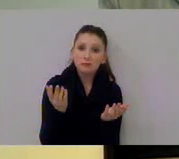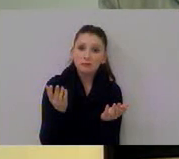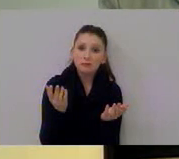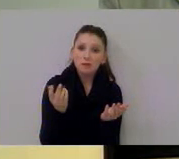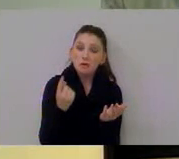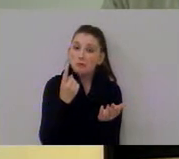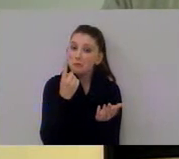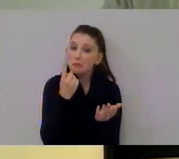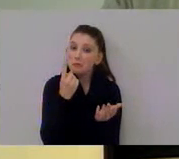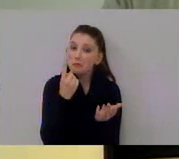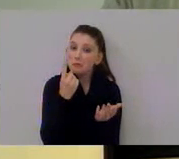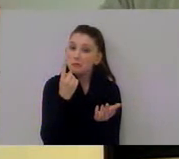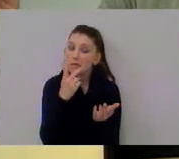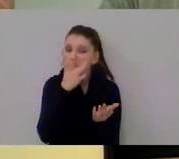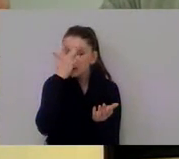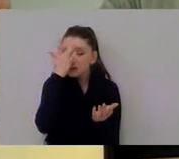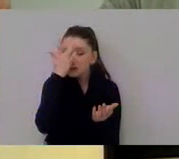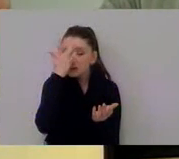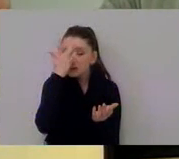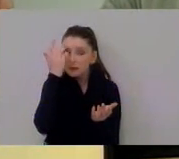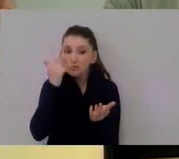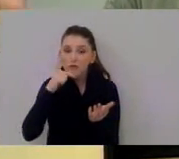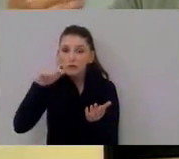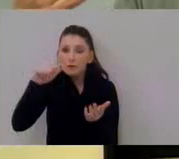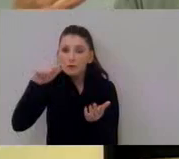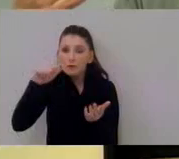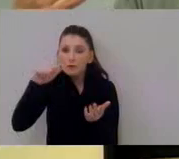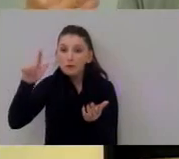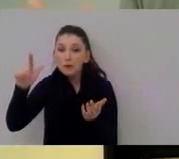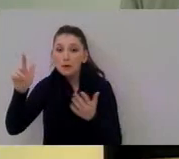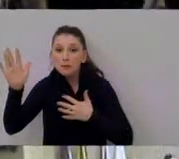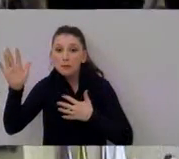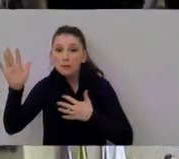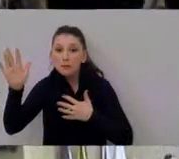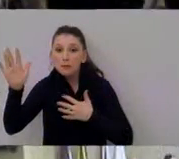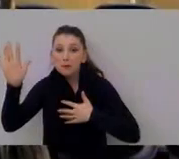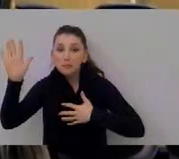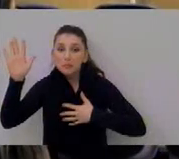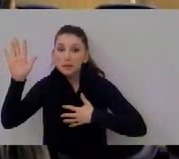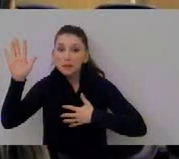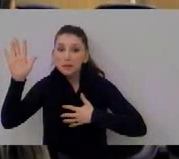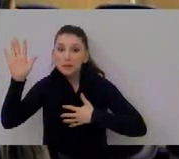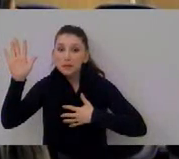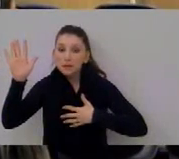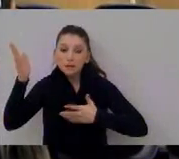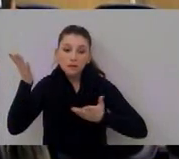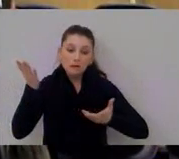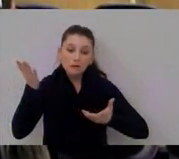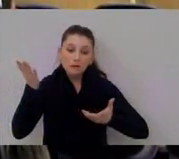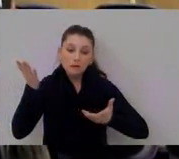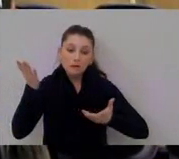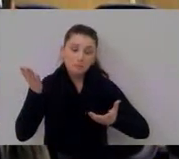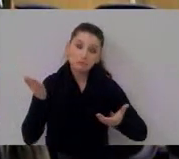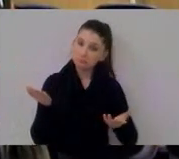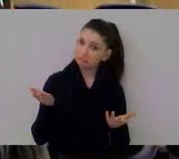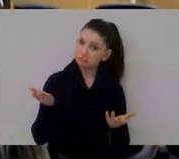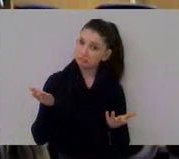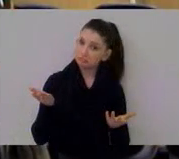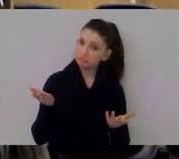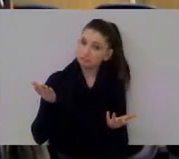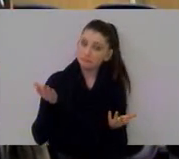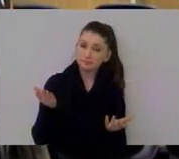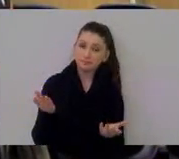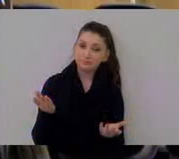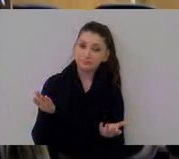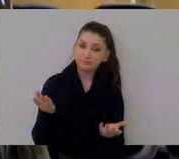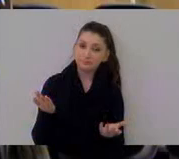Nós sabemos que vereador não faz nada. E